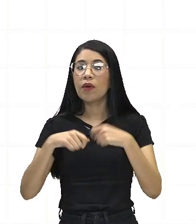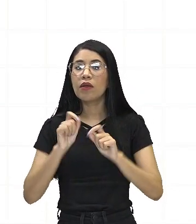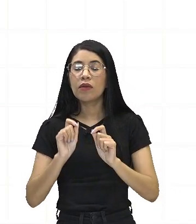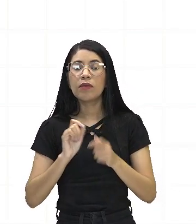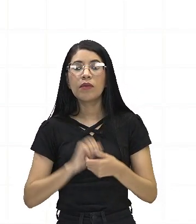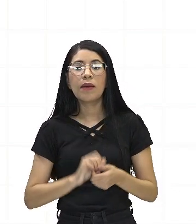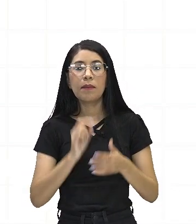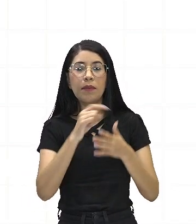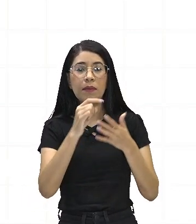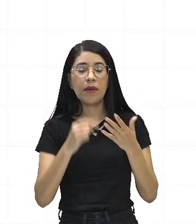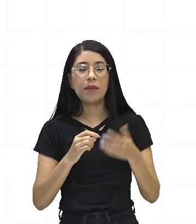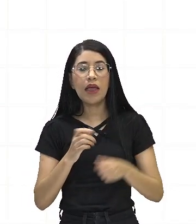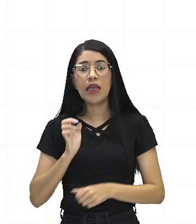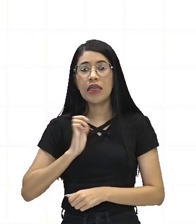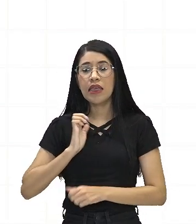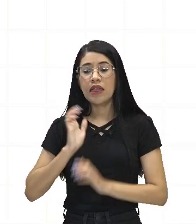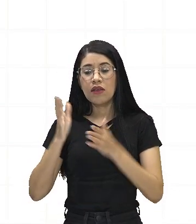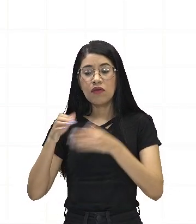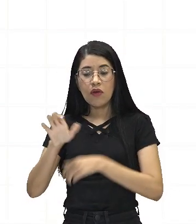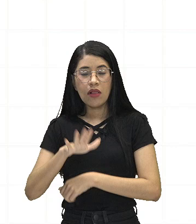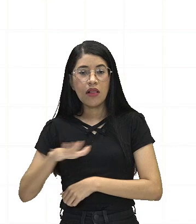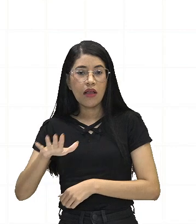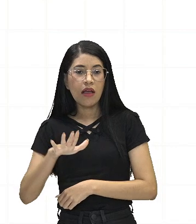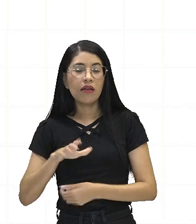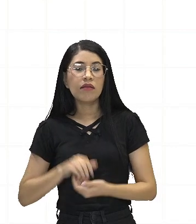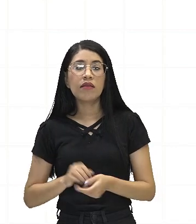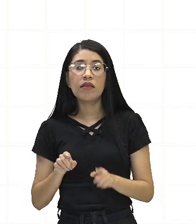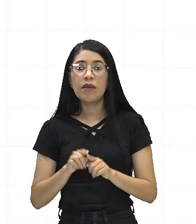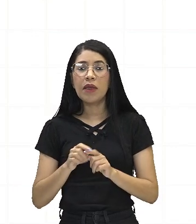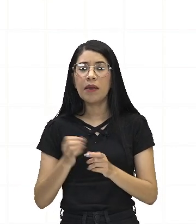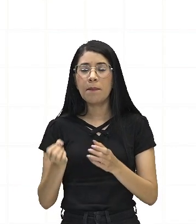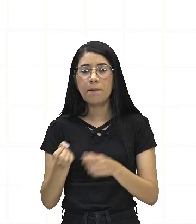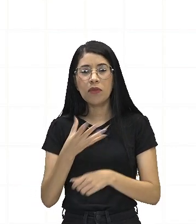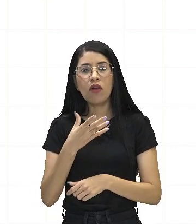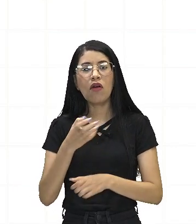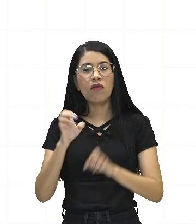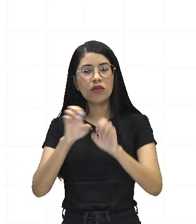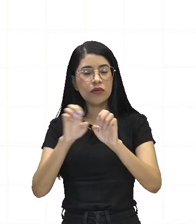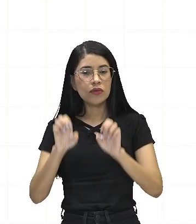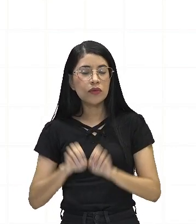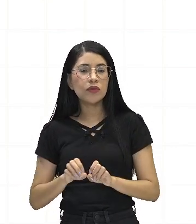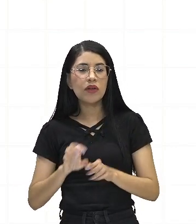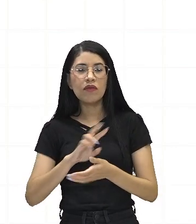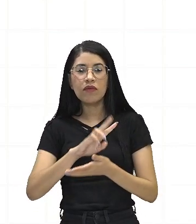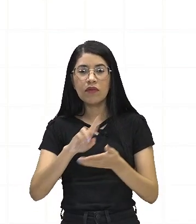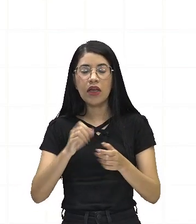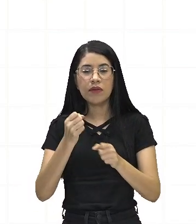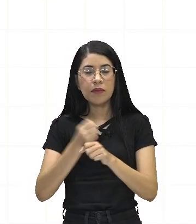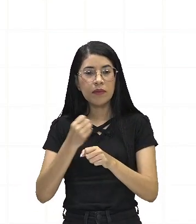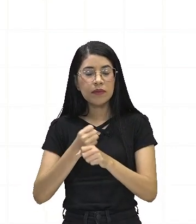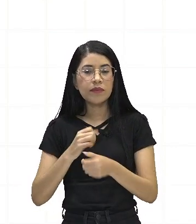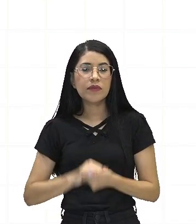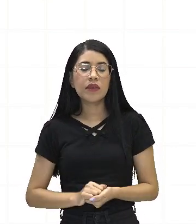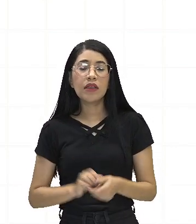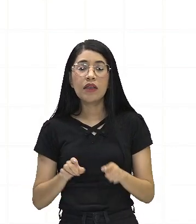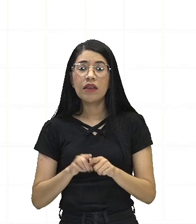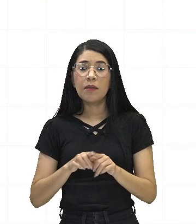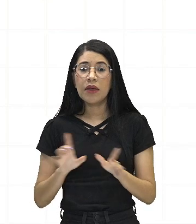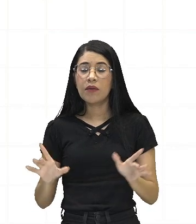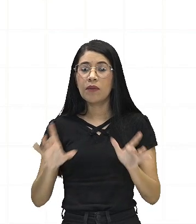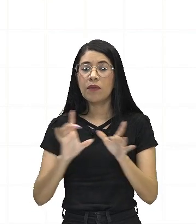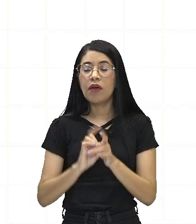econômico, político do Brasil também. Houve a construção de ferrovias, a infraestrutura, né, que vai se destacar aí